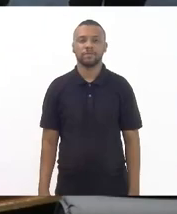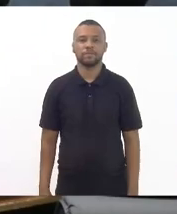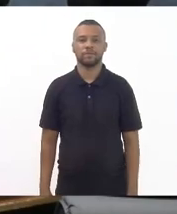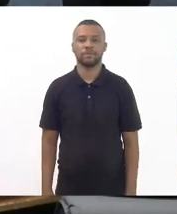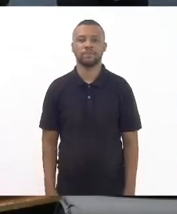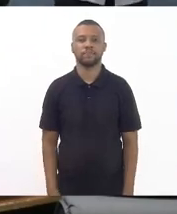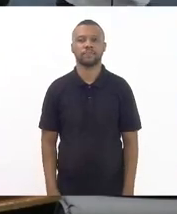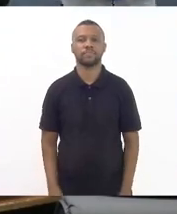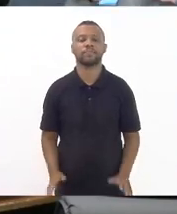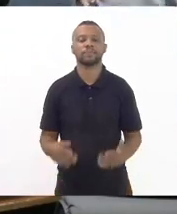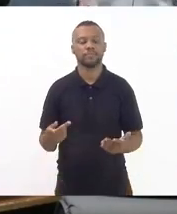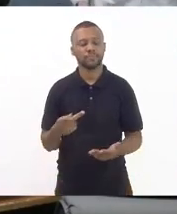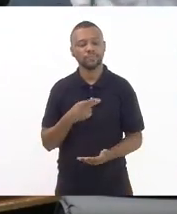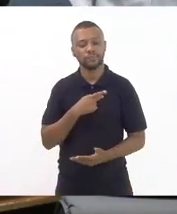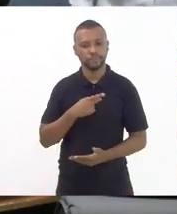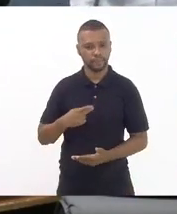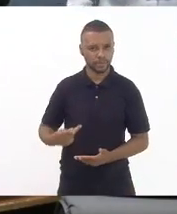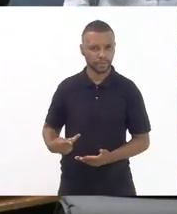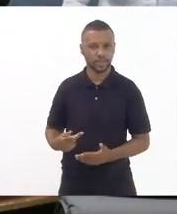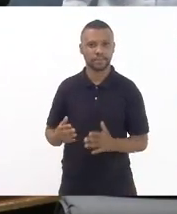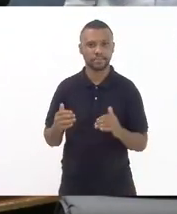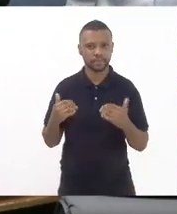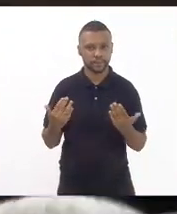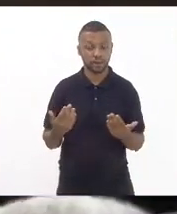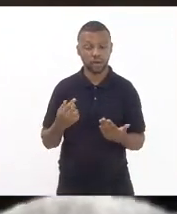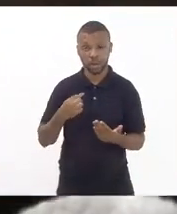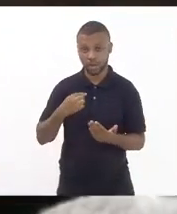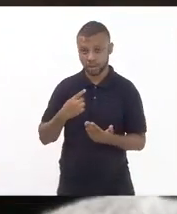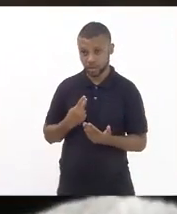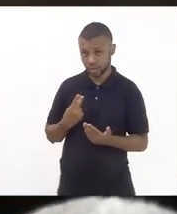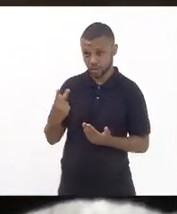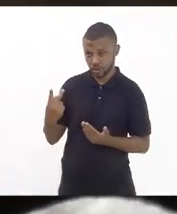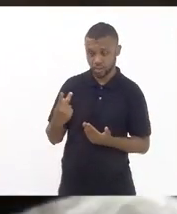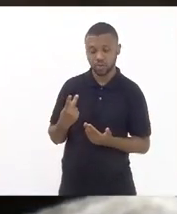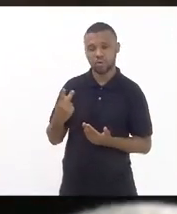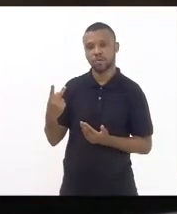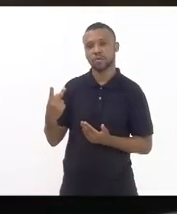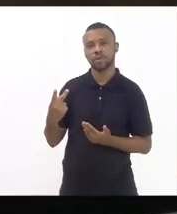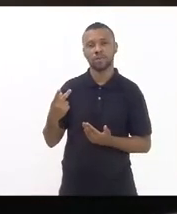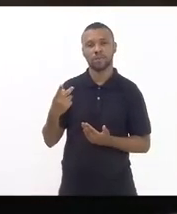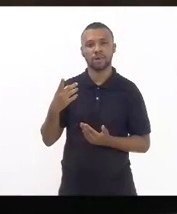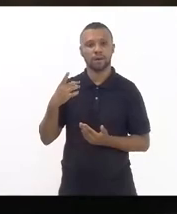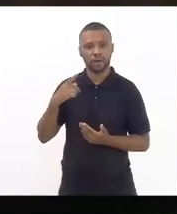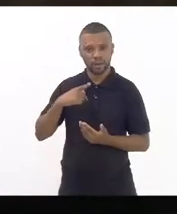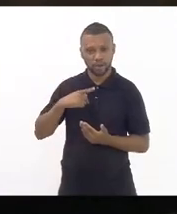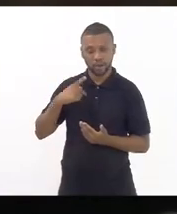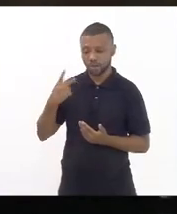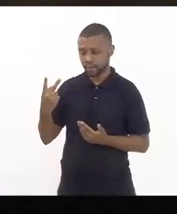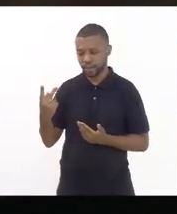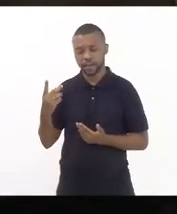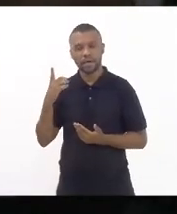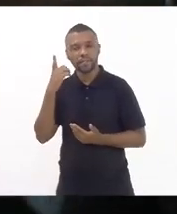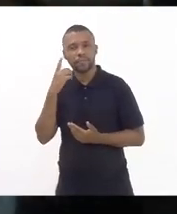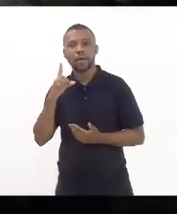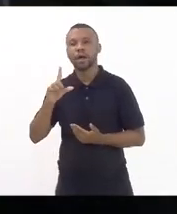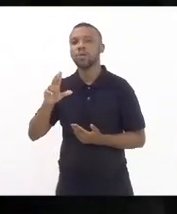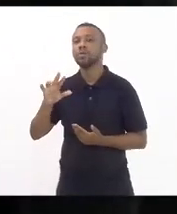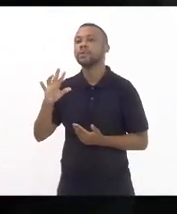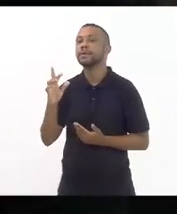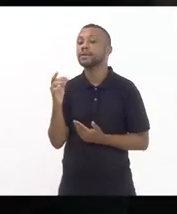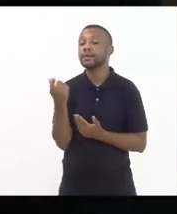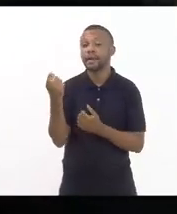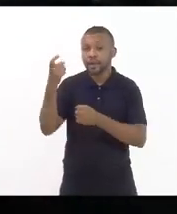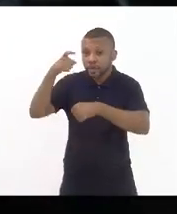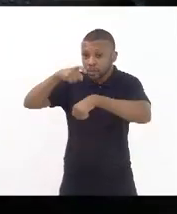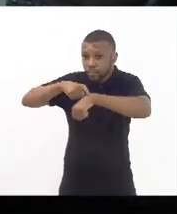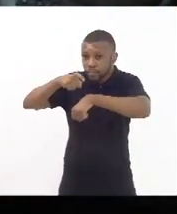Senhor presidente, eu e a deputada Lucinha, que nesse momento, nessa quarta-feira,